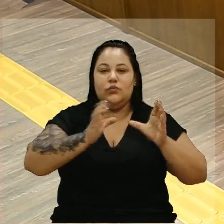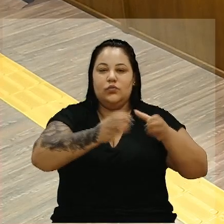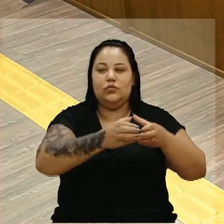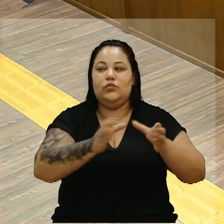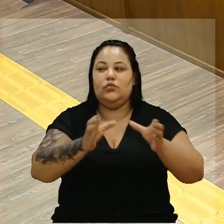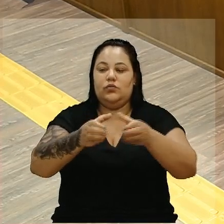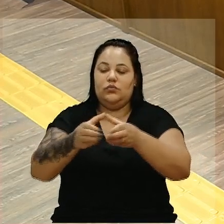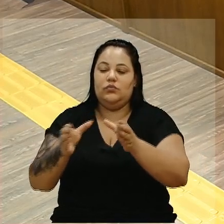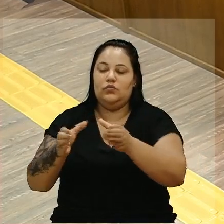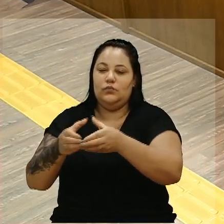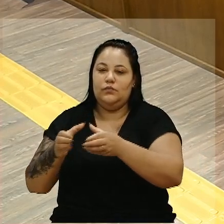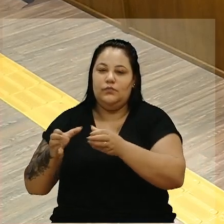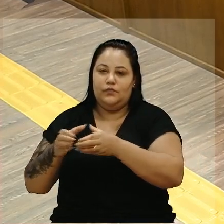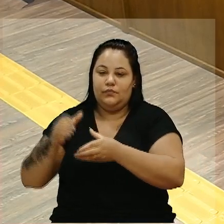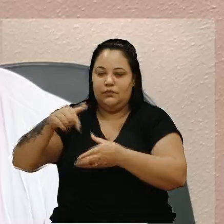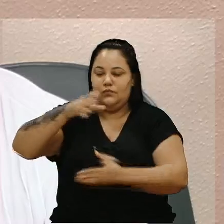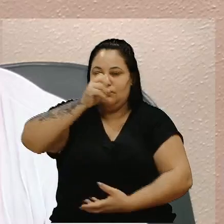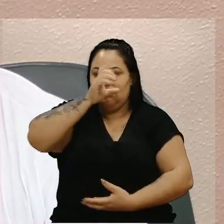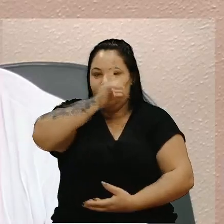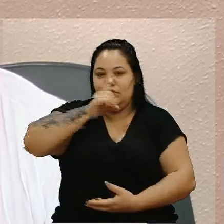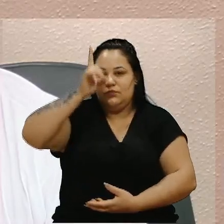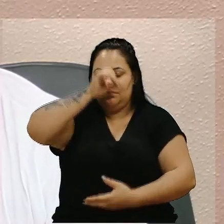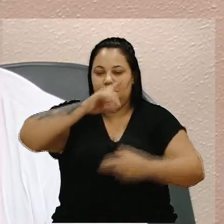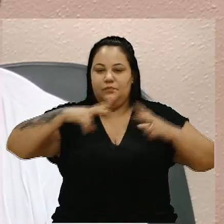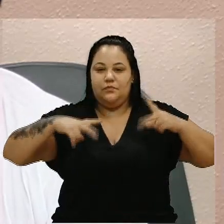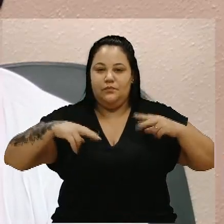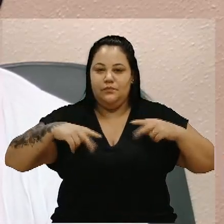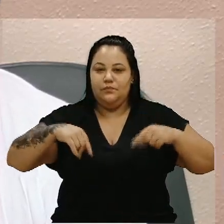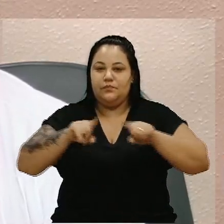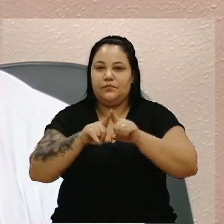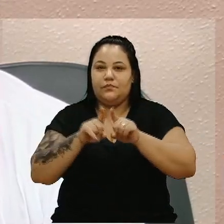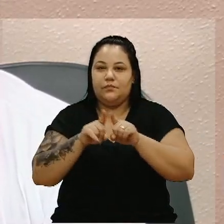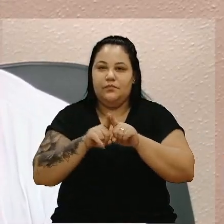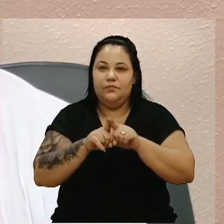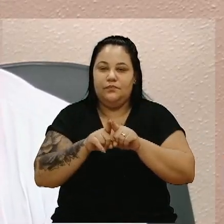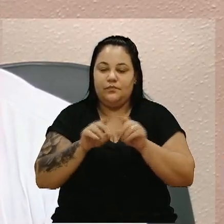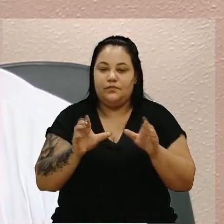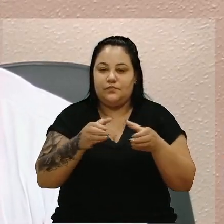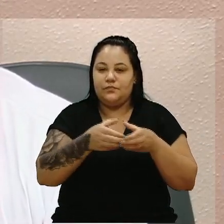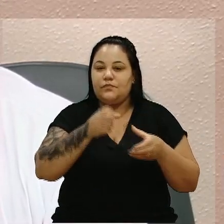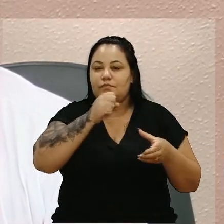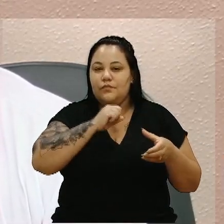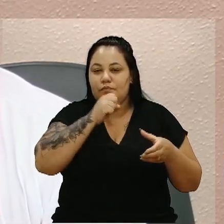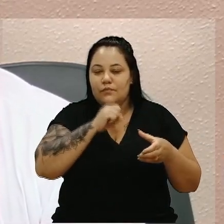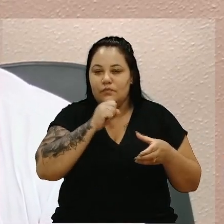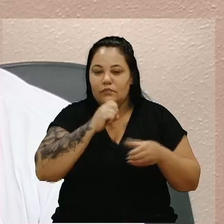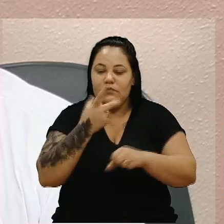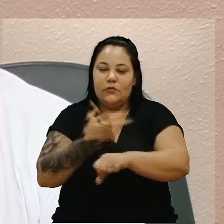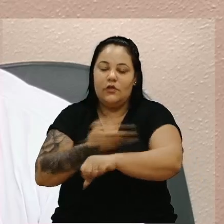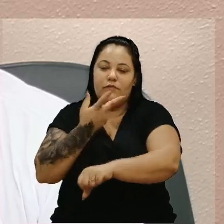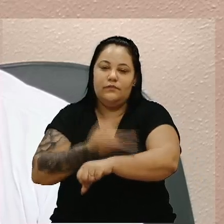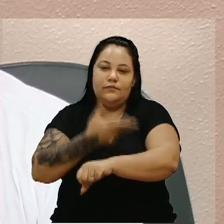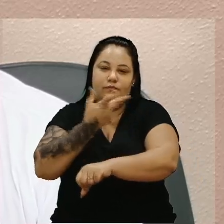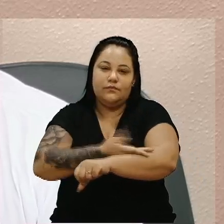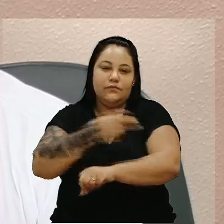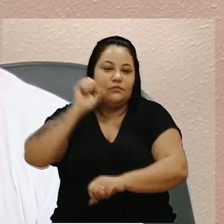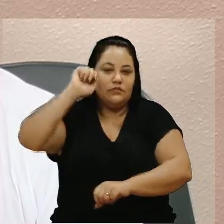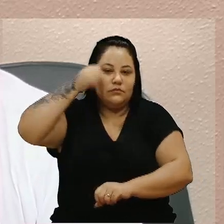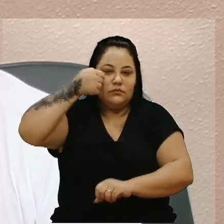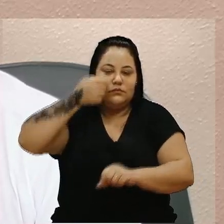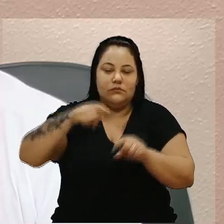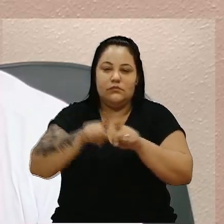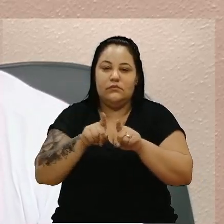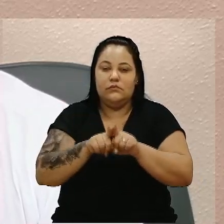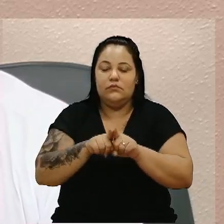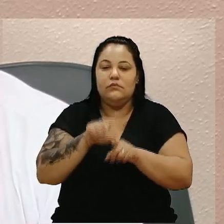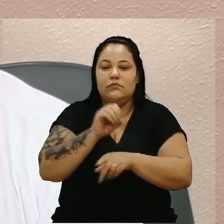blocos de carnaval deste final de semana, deste feriadão, Bloco da Velha, Bloco da Ovelha Negra e Bloco da